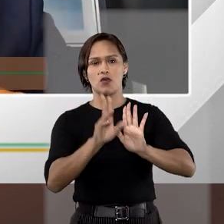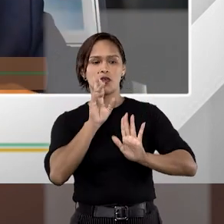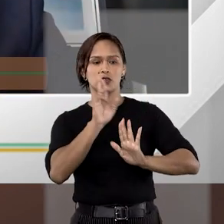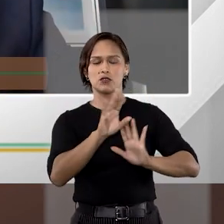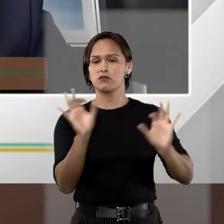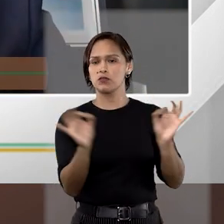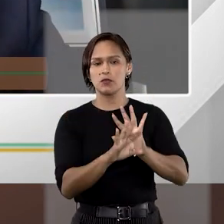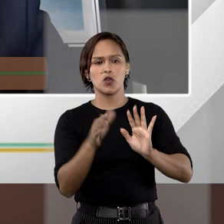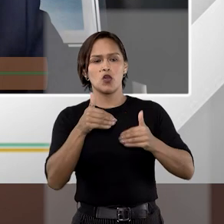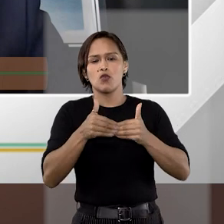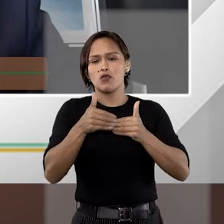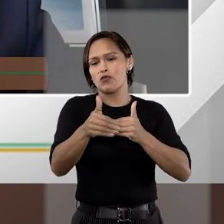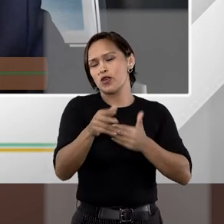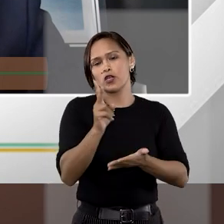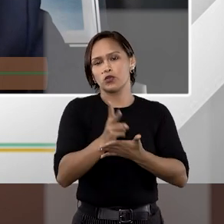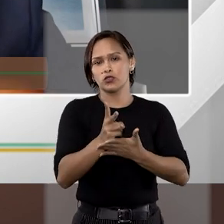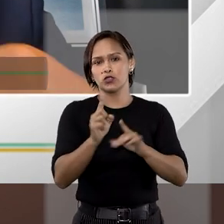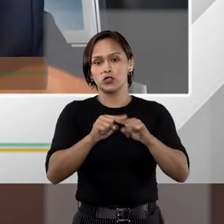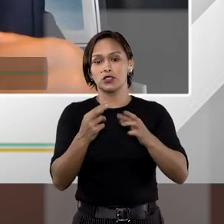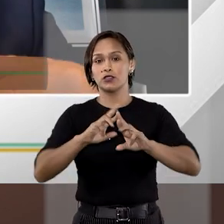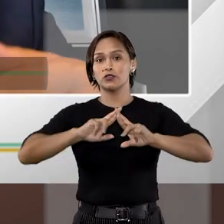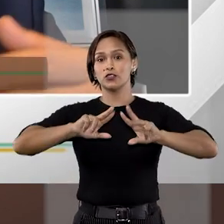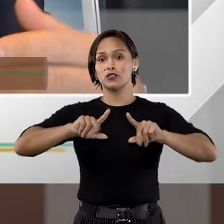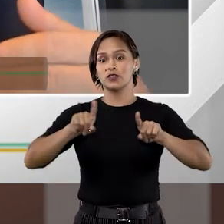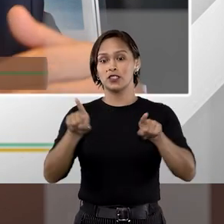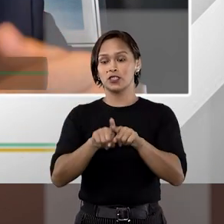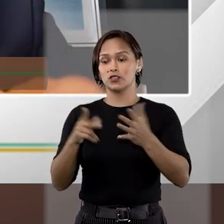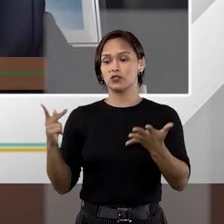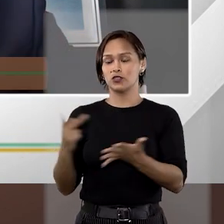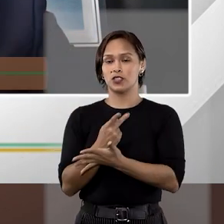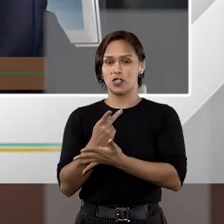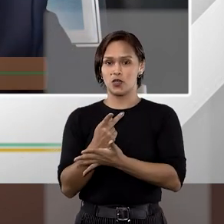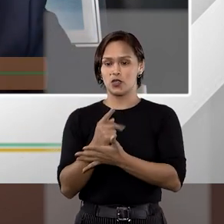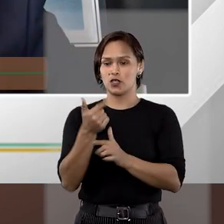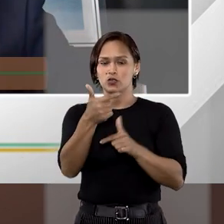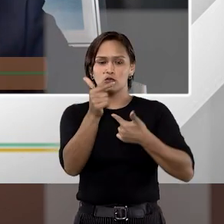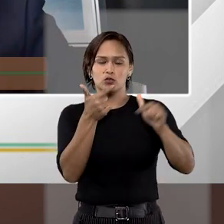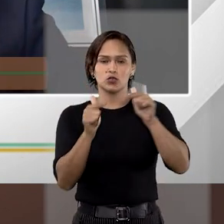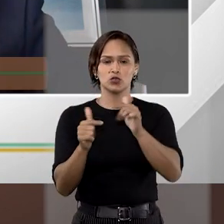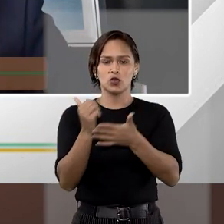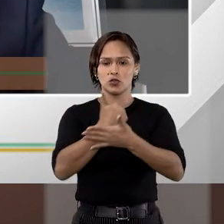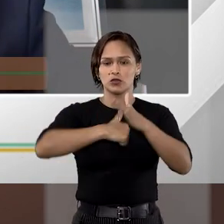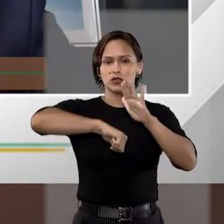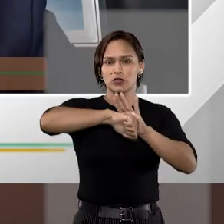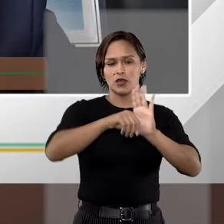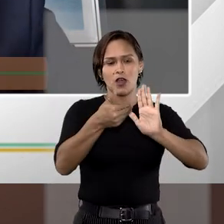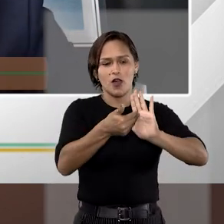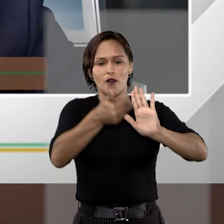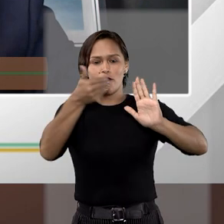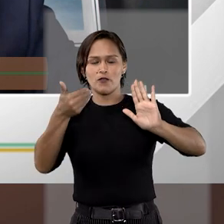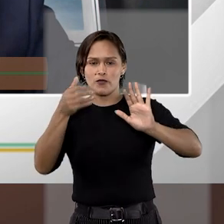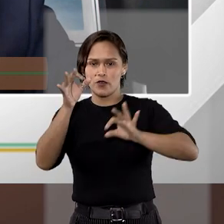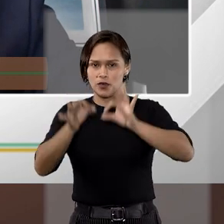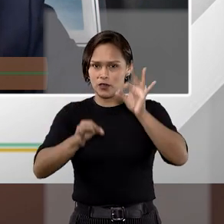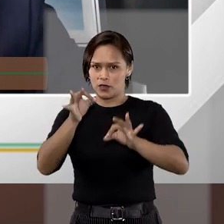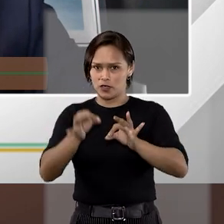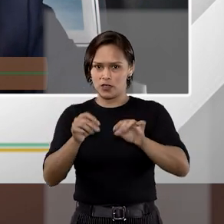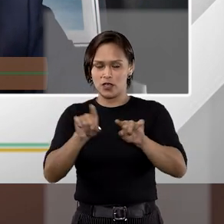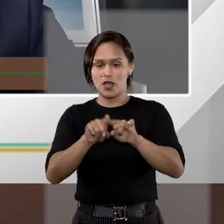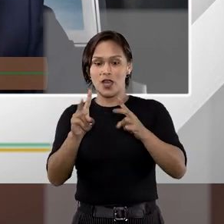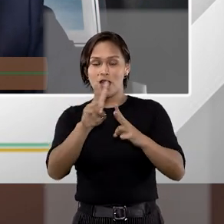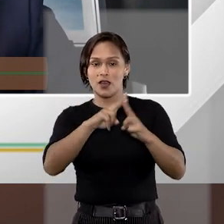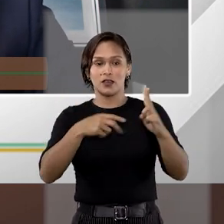momento não vai à frente então Diferentemente do que acontece nos outros cremes que estão fora do juizado